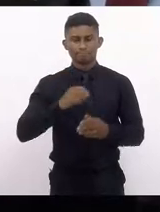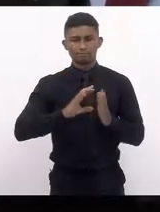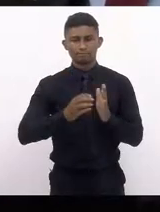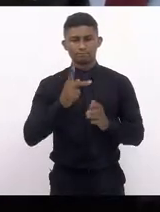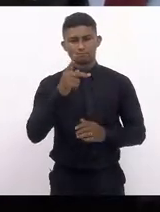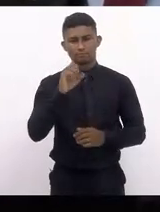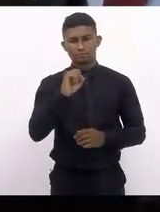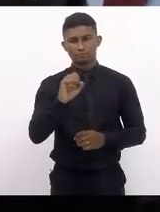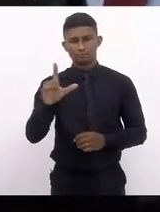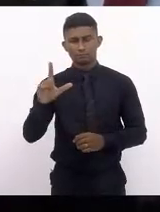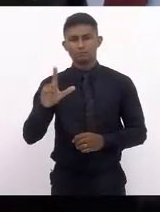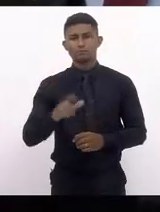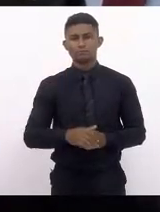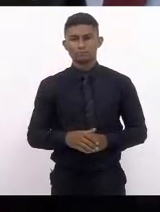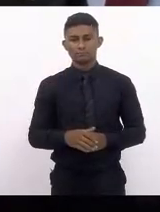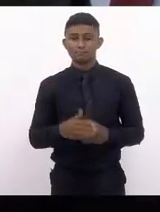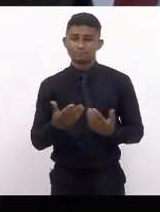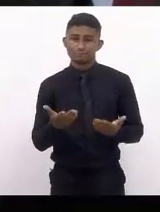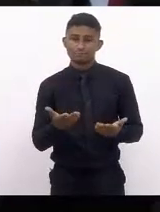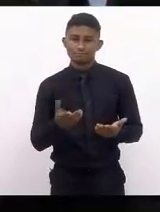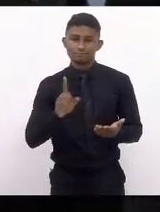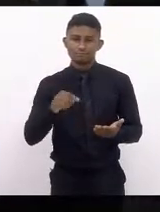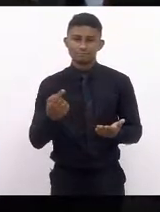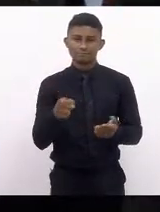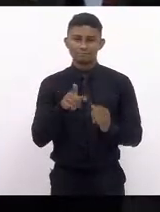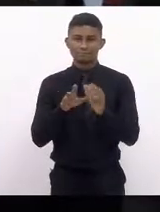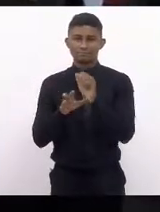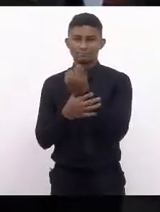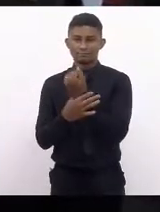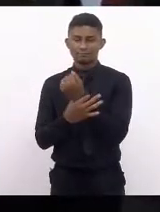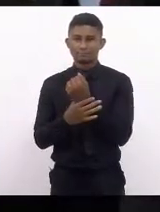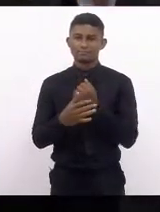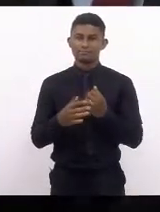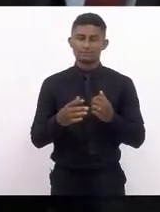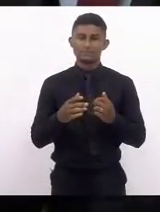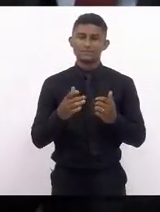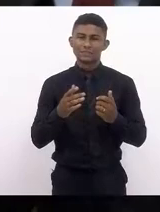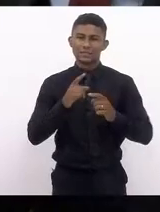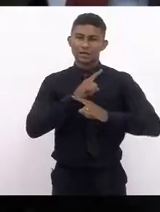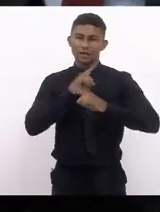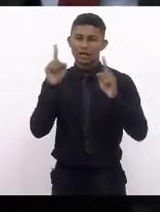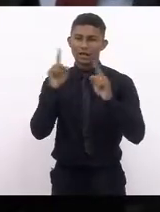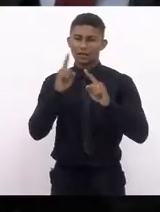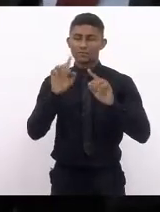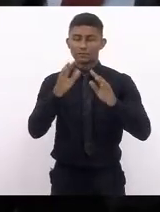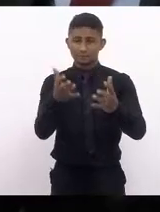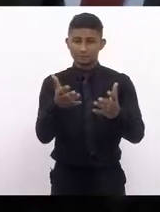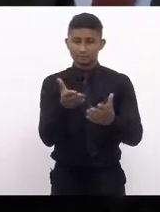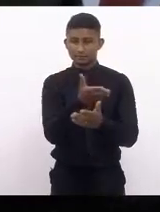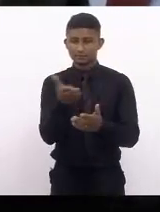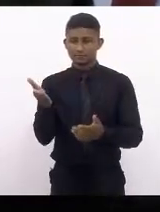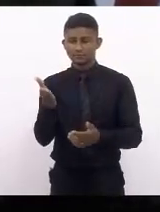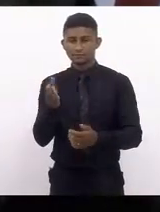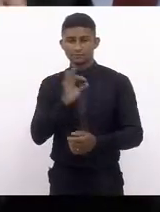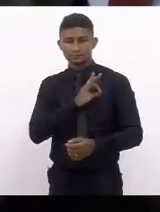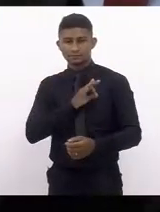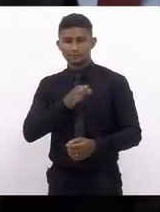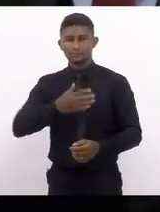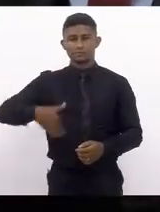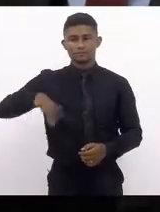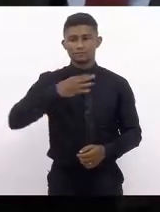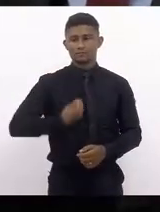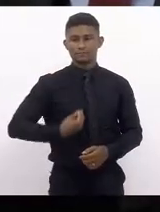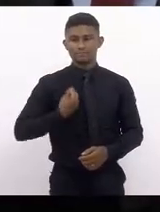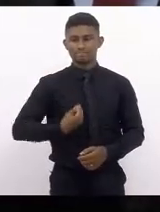uma pousada que é crítica à política de segurança mais quer todos os policiais vivos